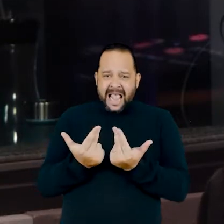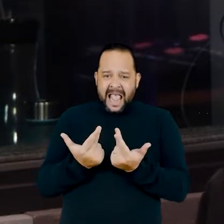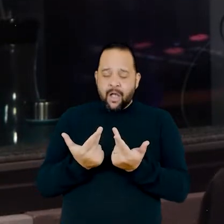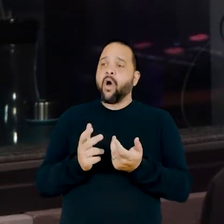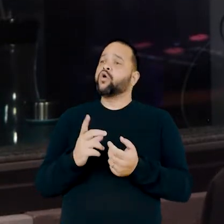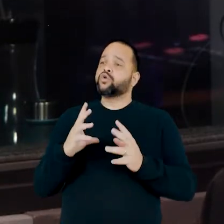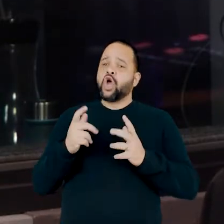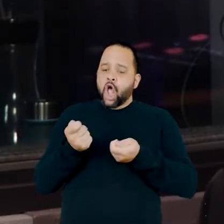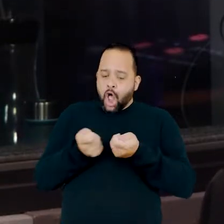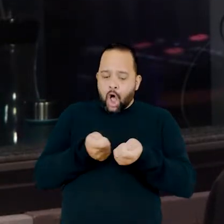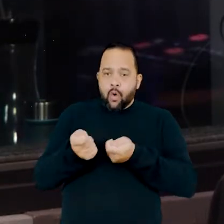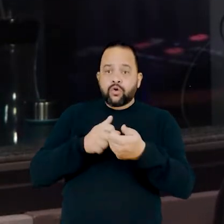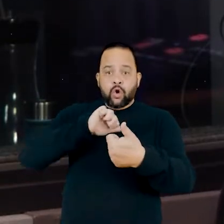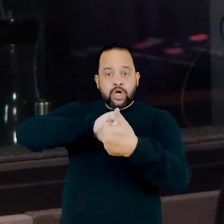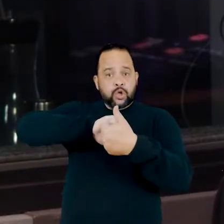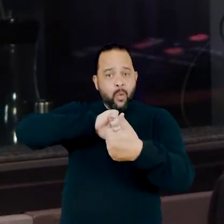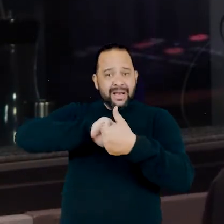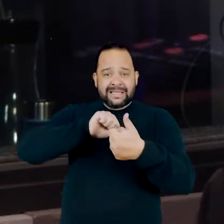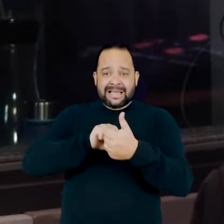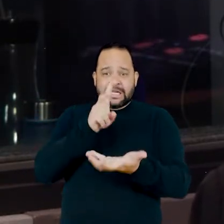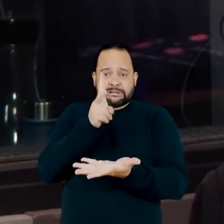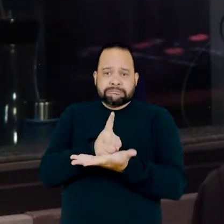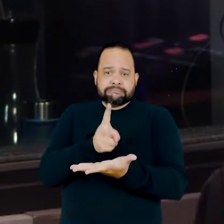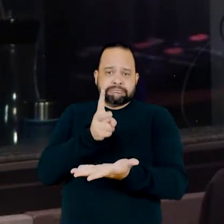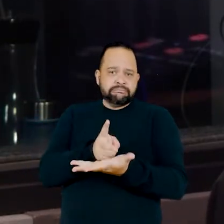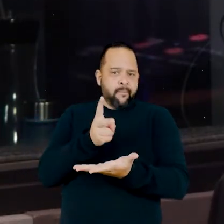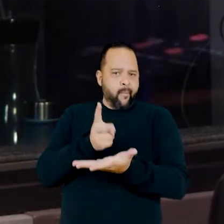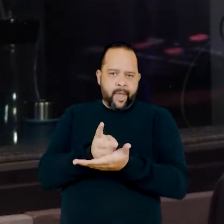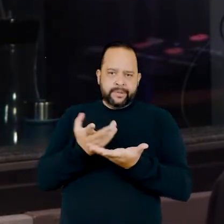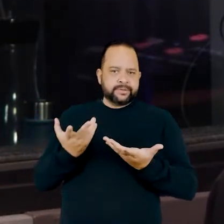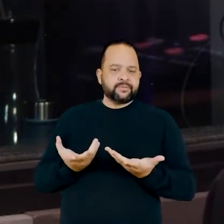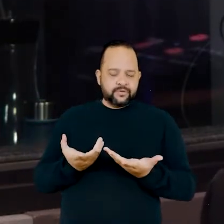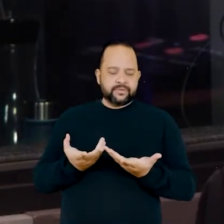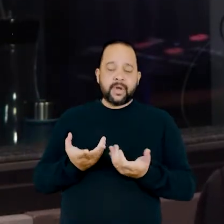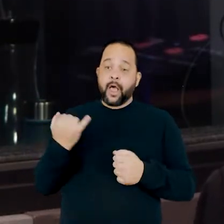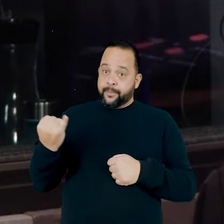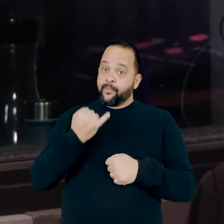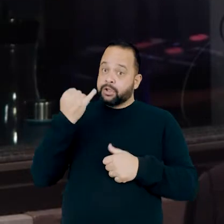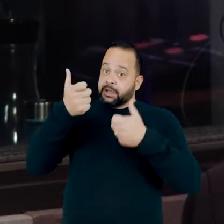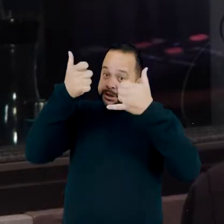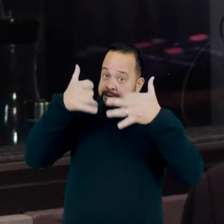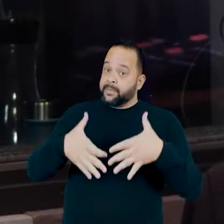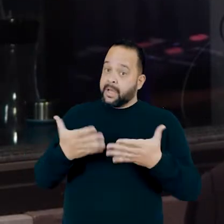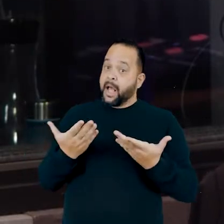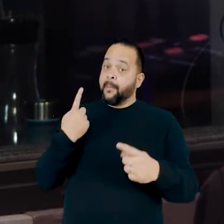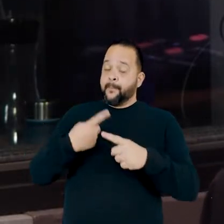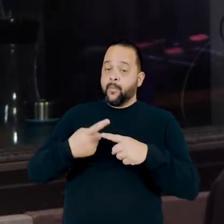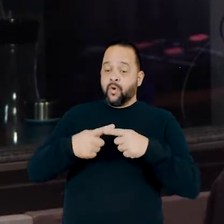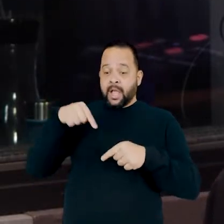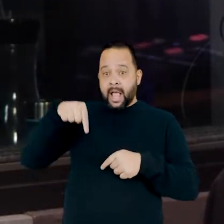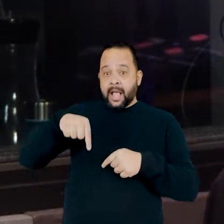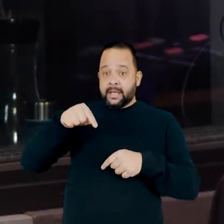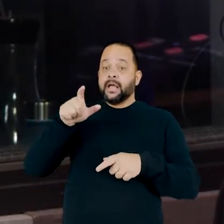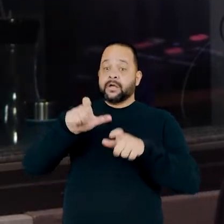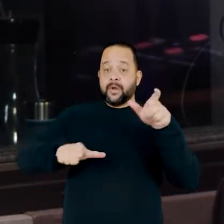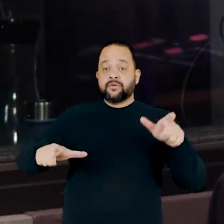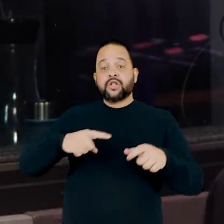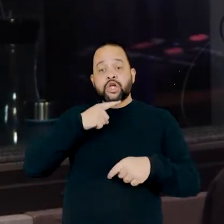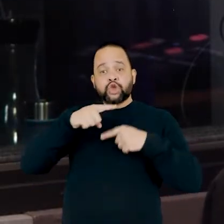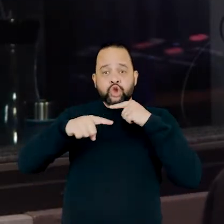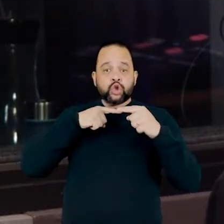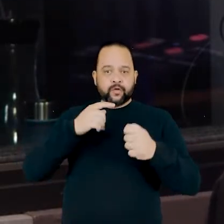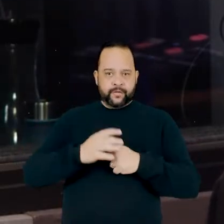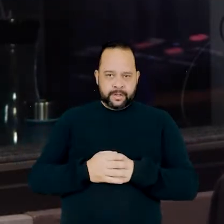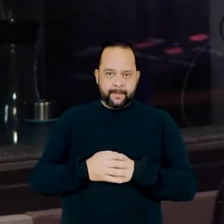controle de qualidade, a mesma engenharia. E é ótimo a gente tá falando isso aqui porque essa é uma dúvida muito recorrente,